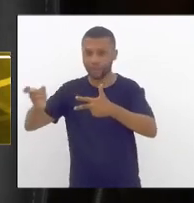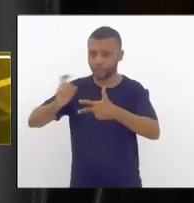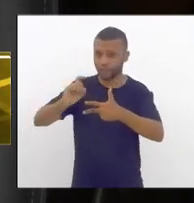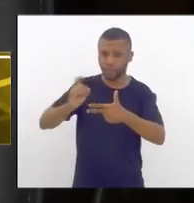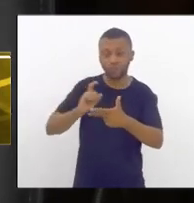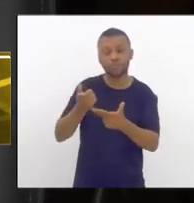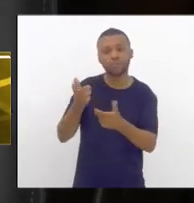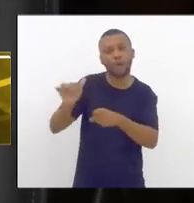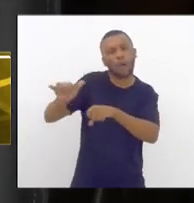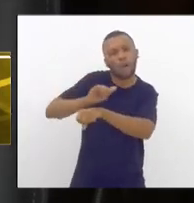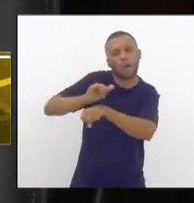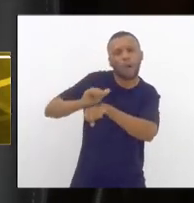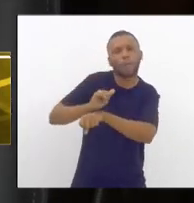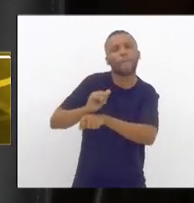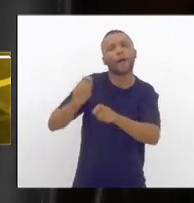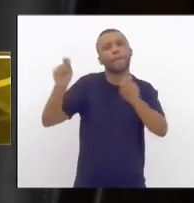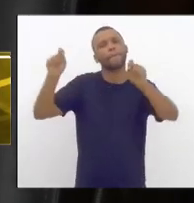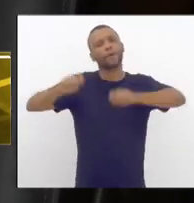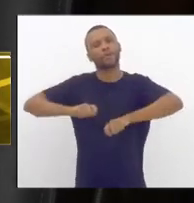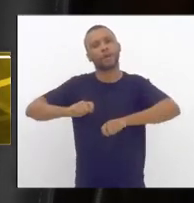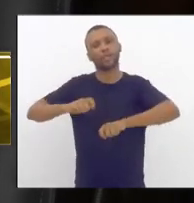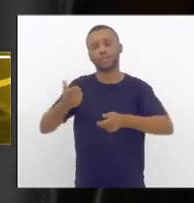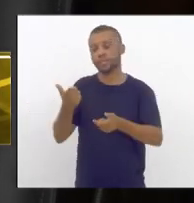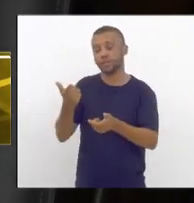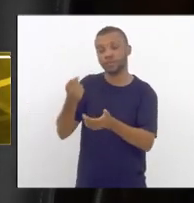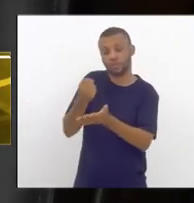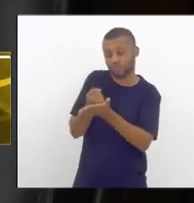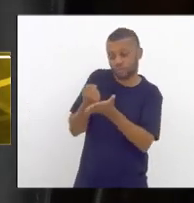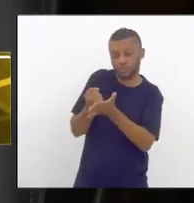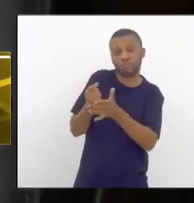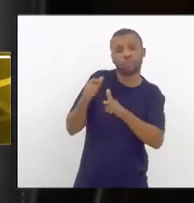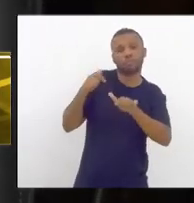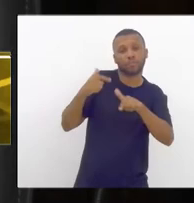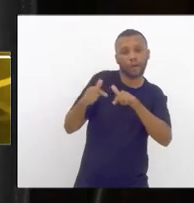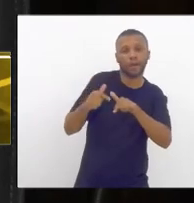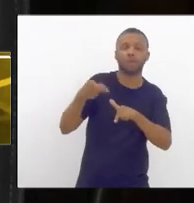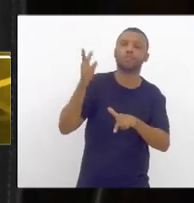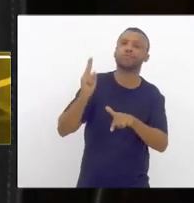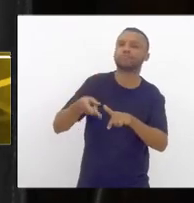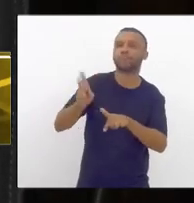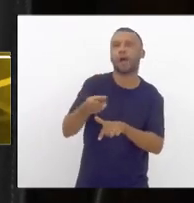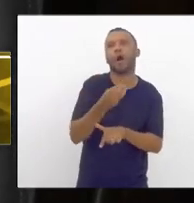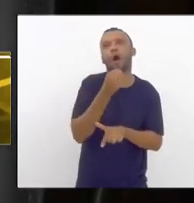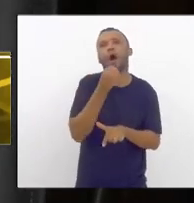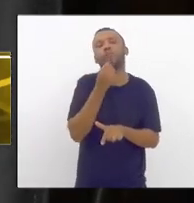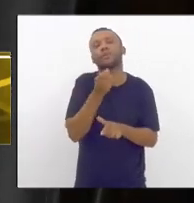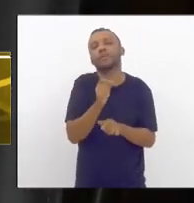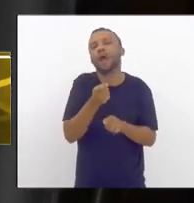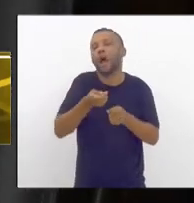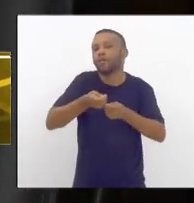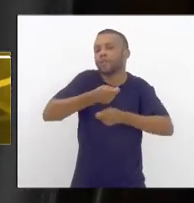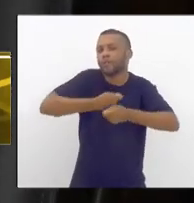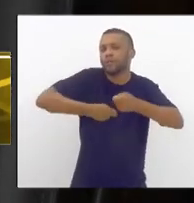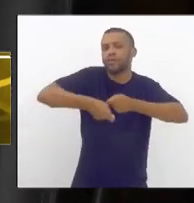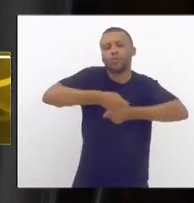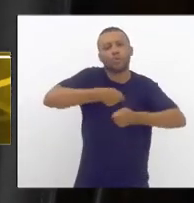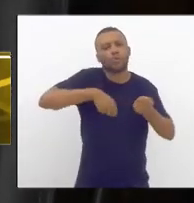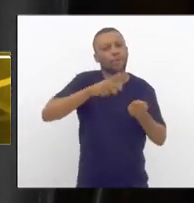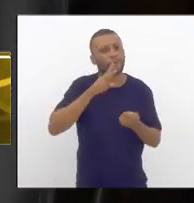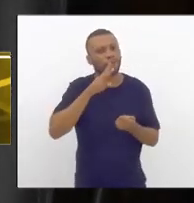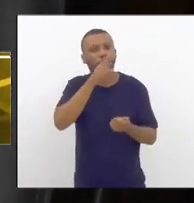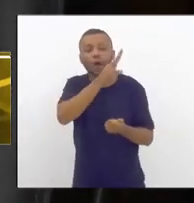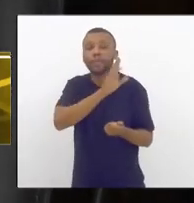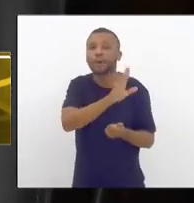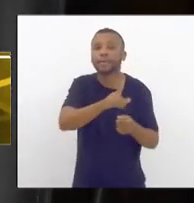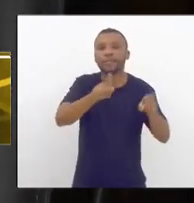empregos Esse era o seu grande objetivo Lógico os negócios em si a vitalidade dos negócios mas também manter os